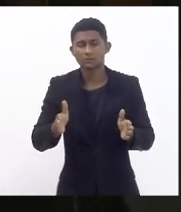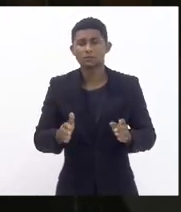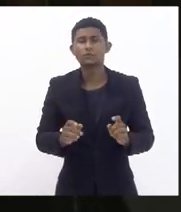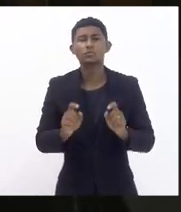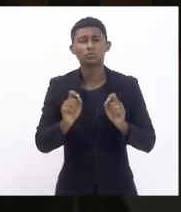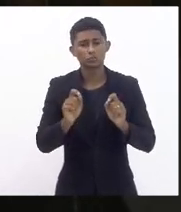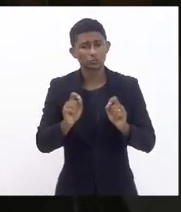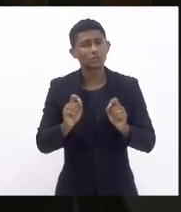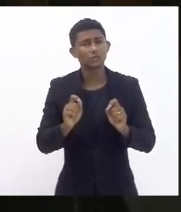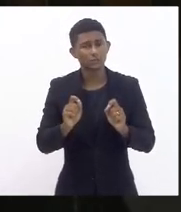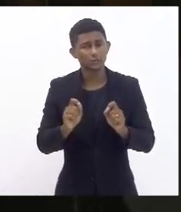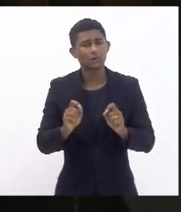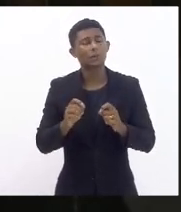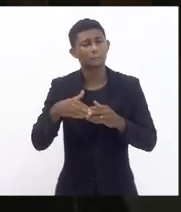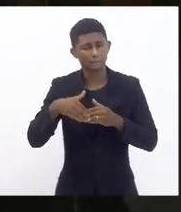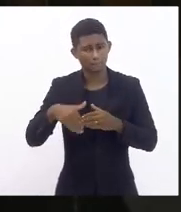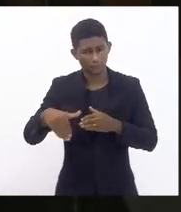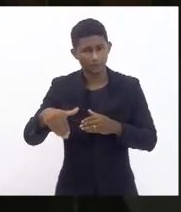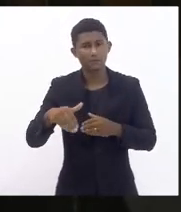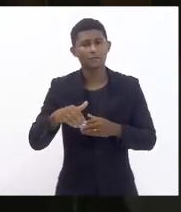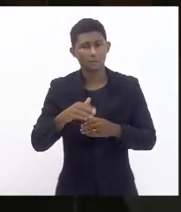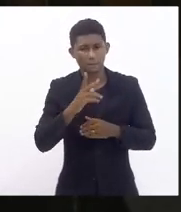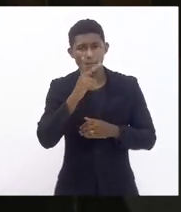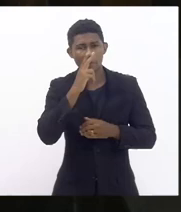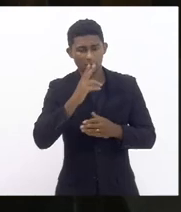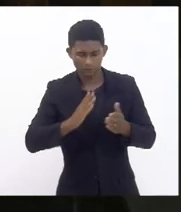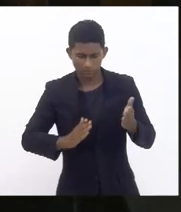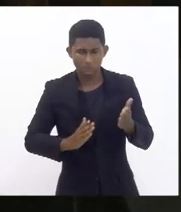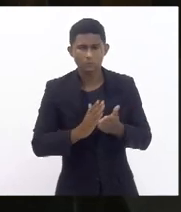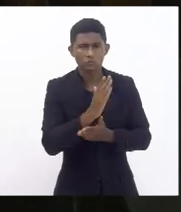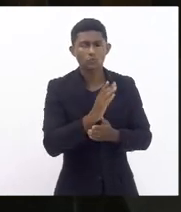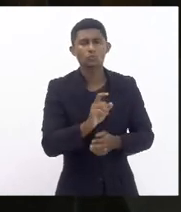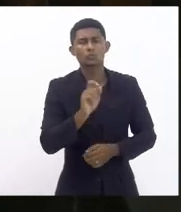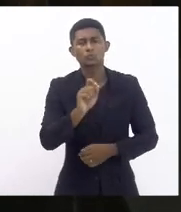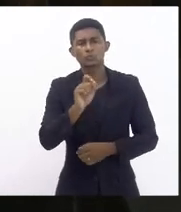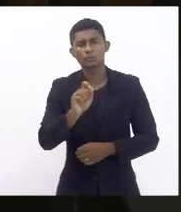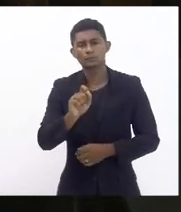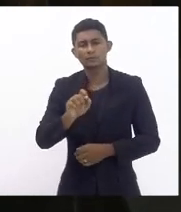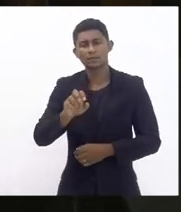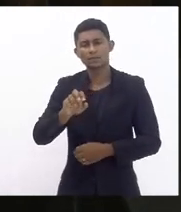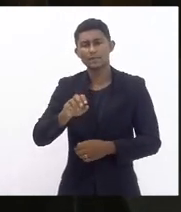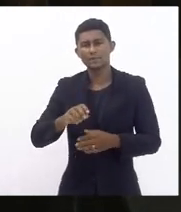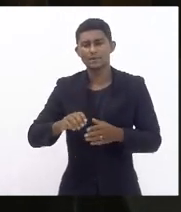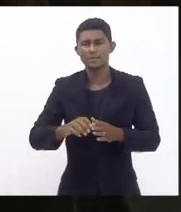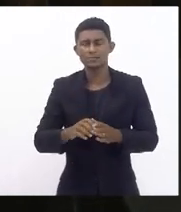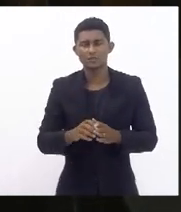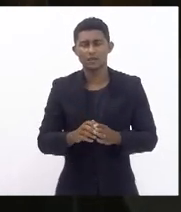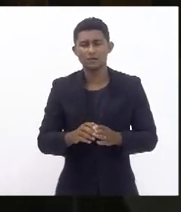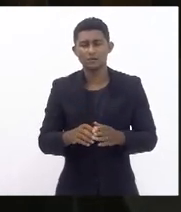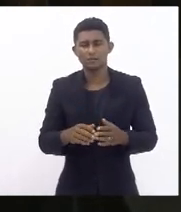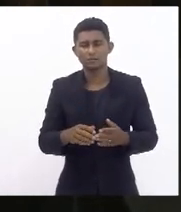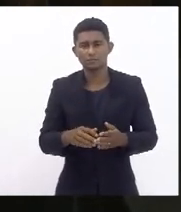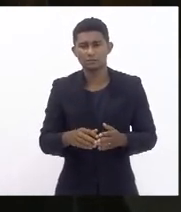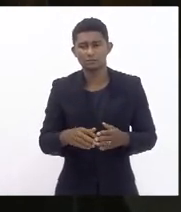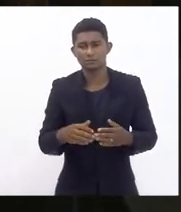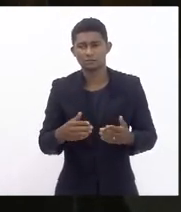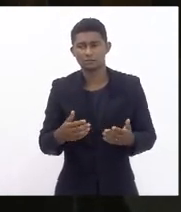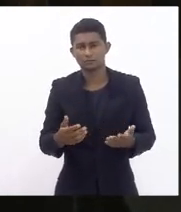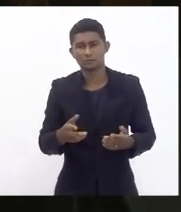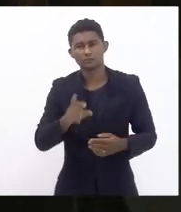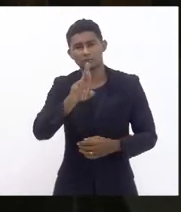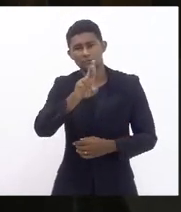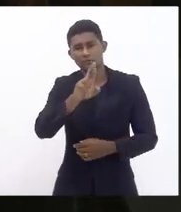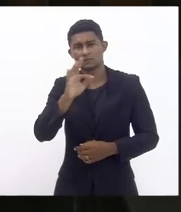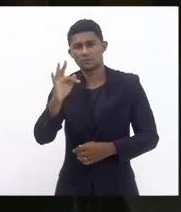poderá vir a ser aprovado o novo regime de recuperação fiscal, que durará